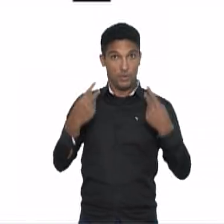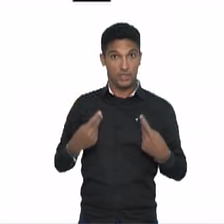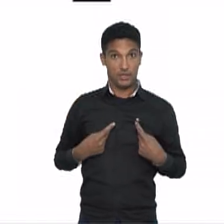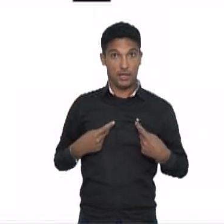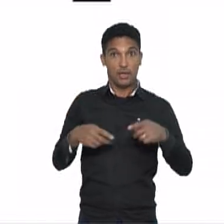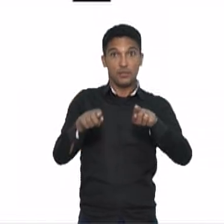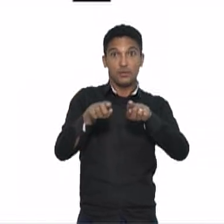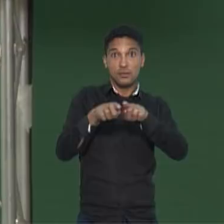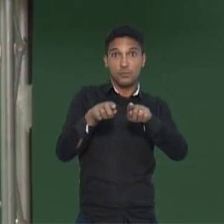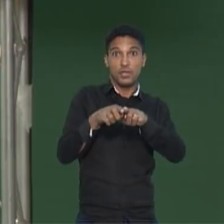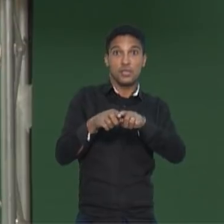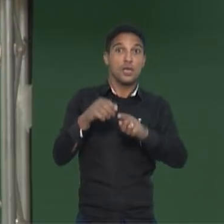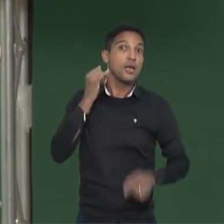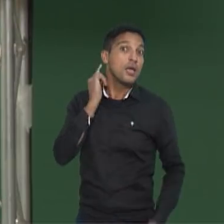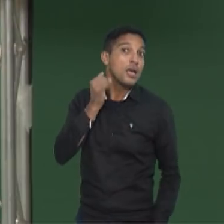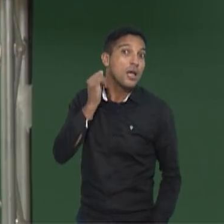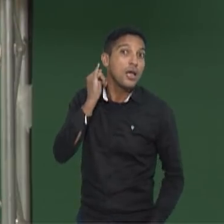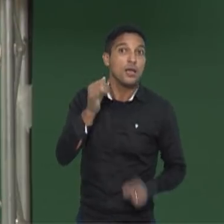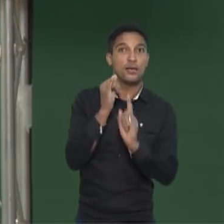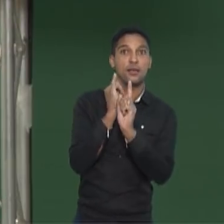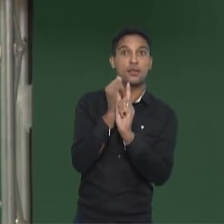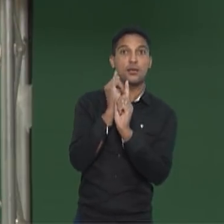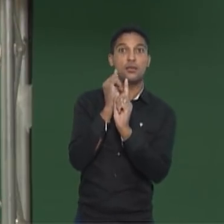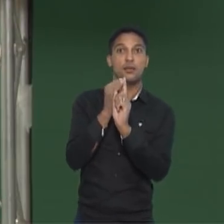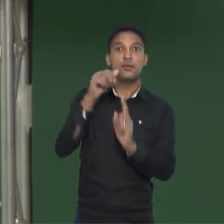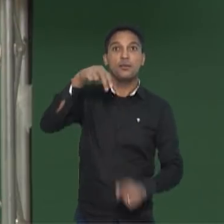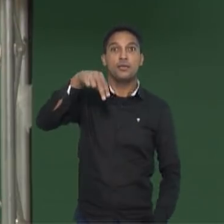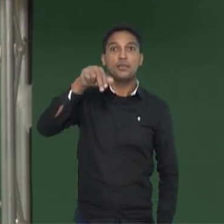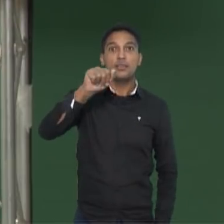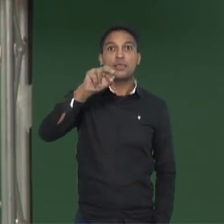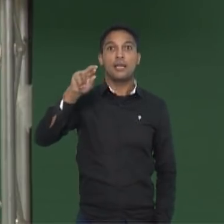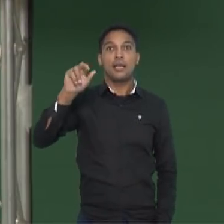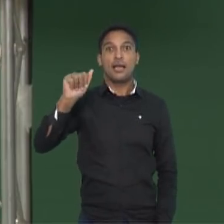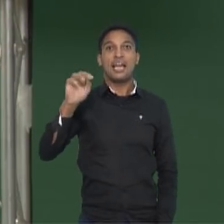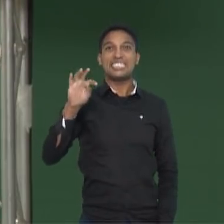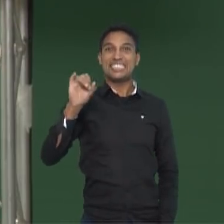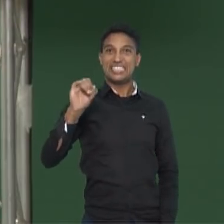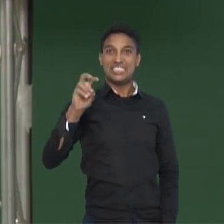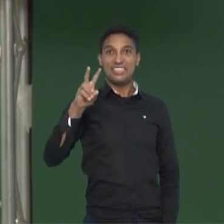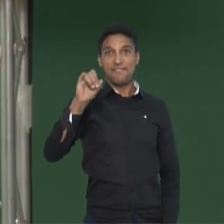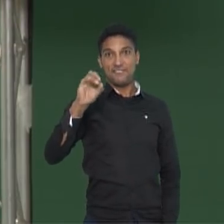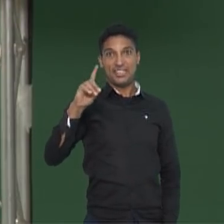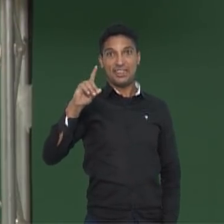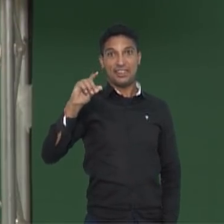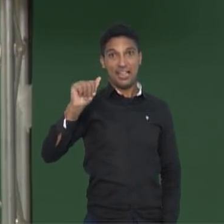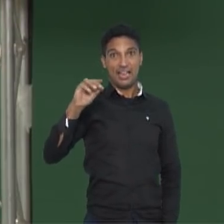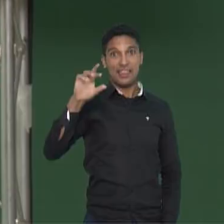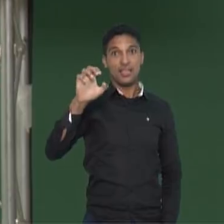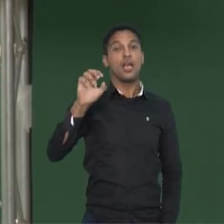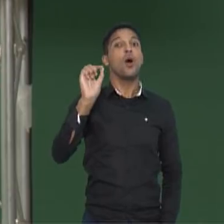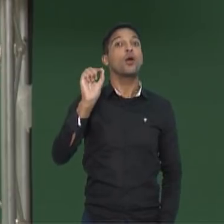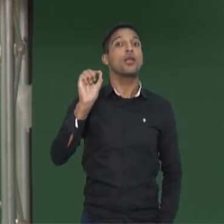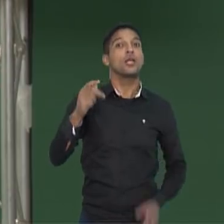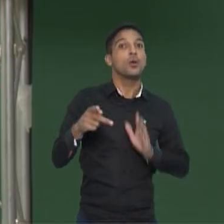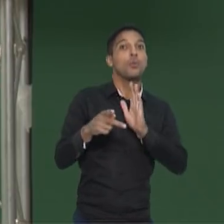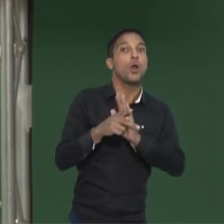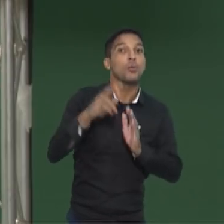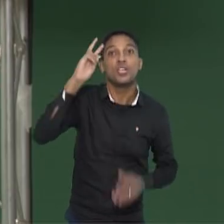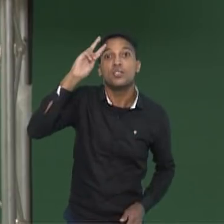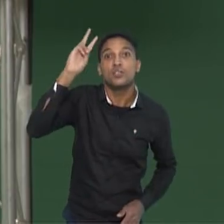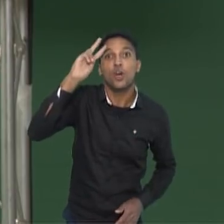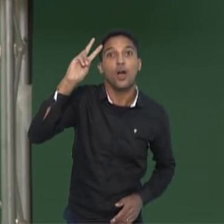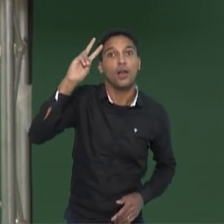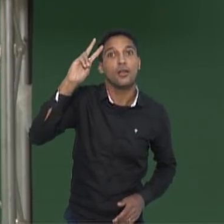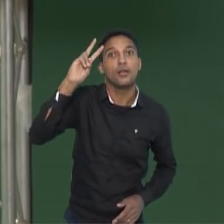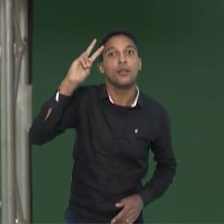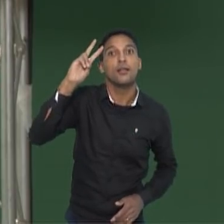Narratividade tem a ver com aquilo que vocês aprendem em português, né? As narrativas, que podem ser de vários tipos, e é aquela questão, todo mundo